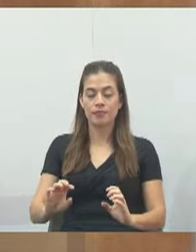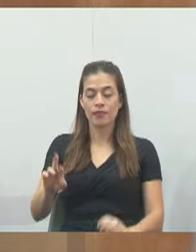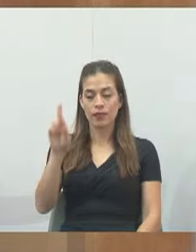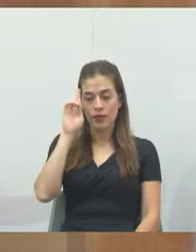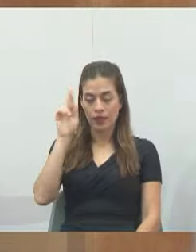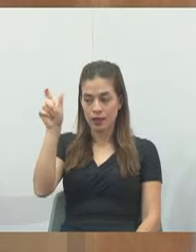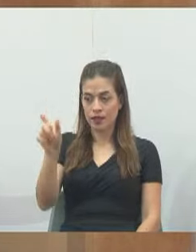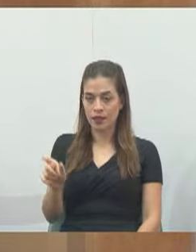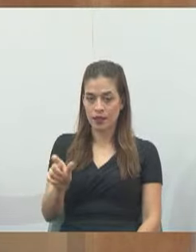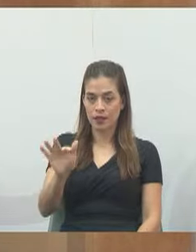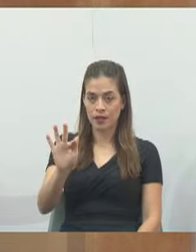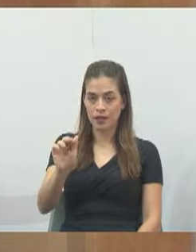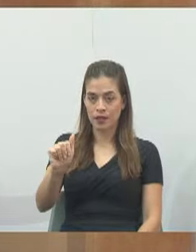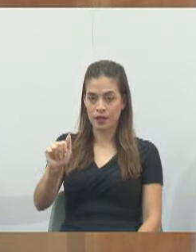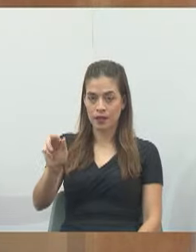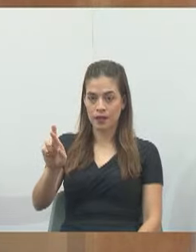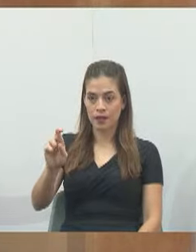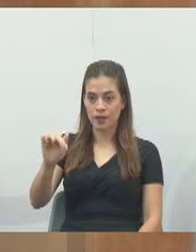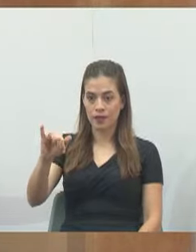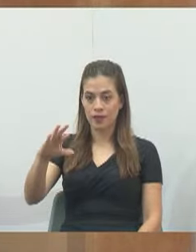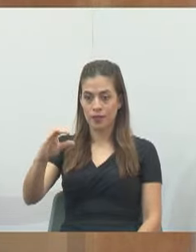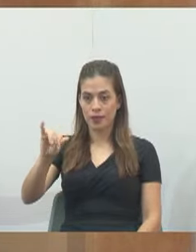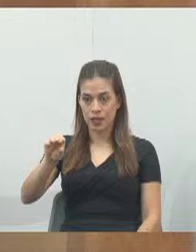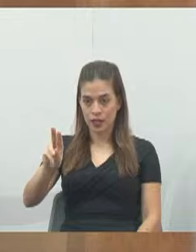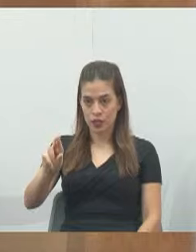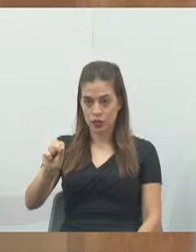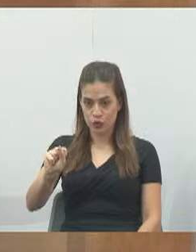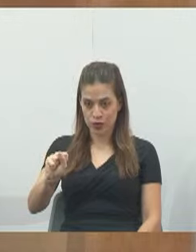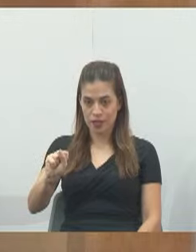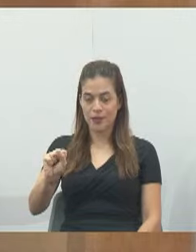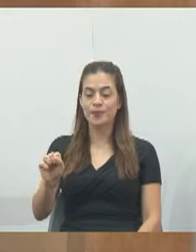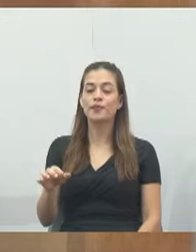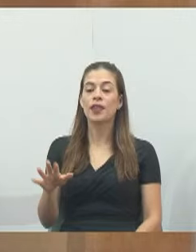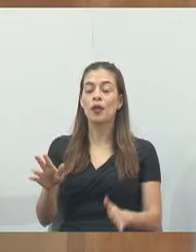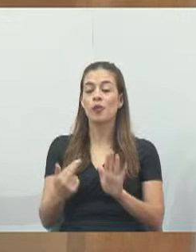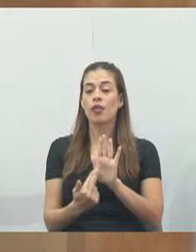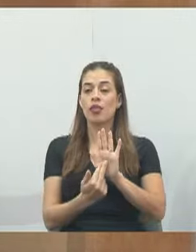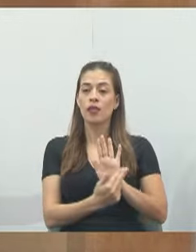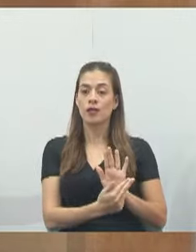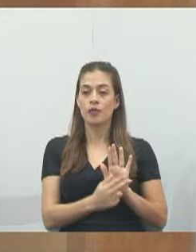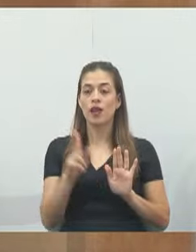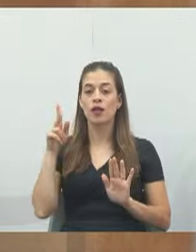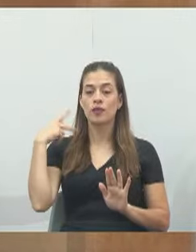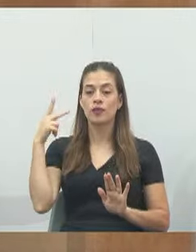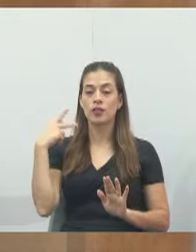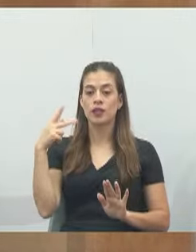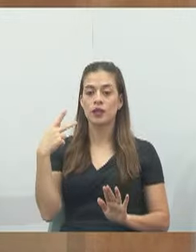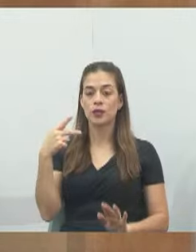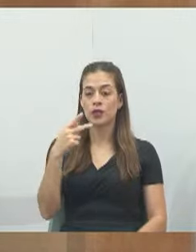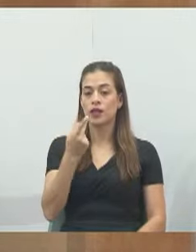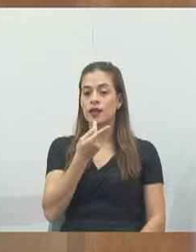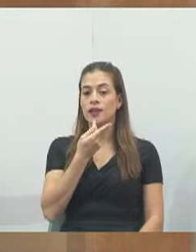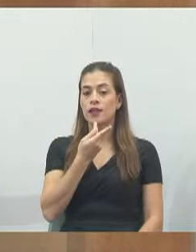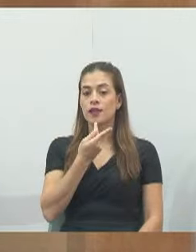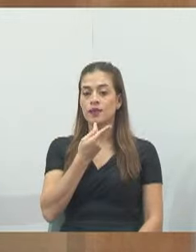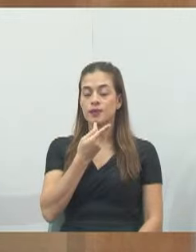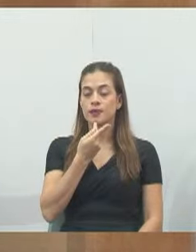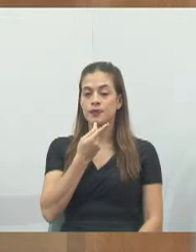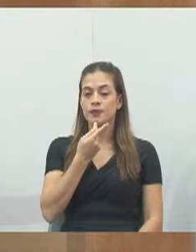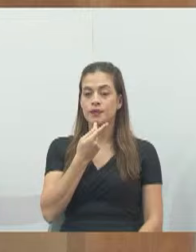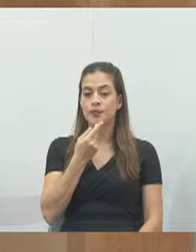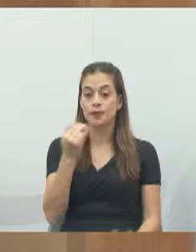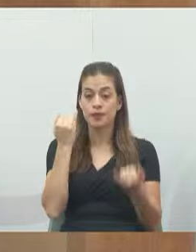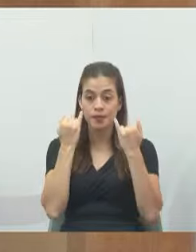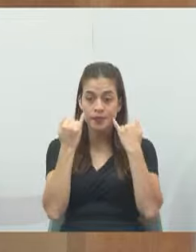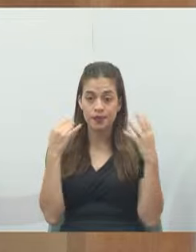senhor Fabrício Tremocoude Stipp, por iniciativa do nosso vereador aqui desta casa, Hernani Barreto. Informamos a todos